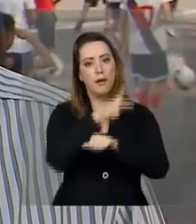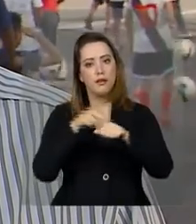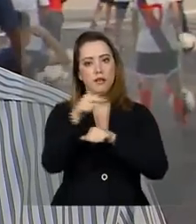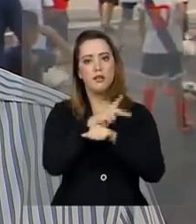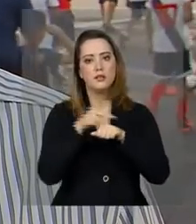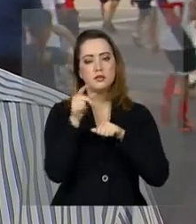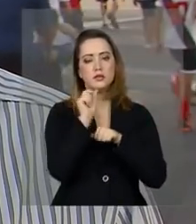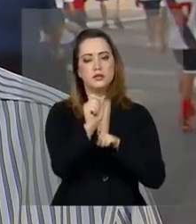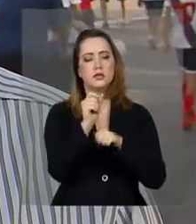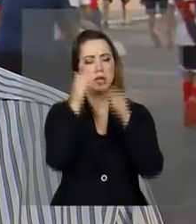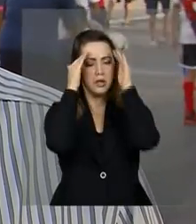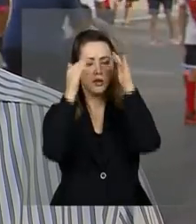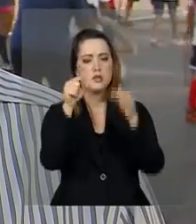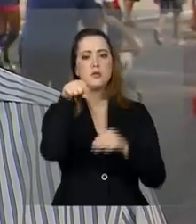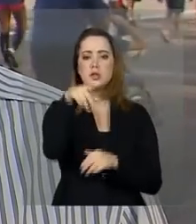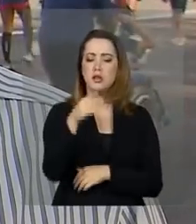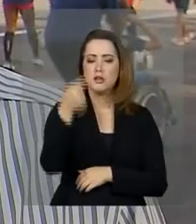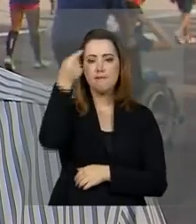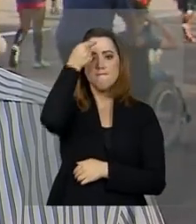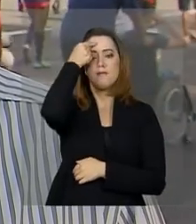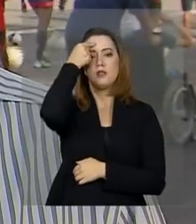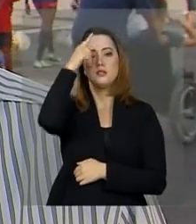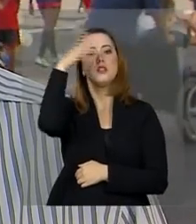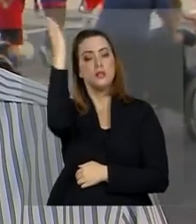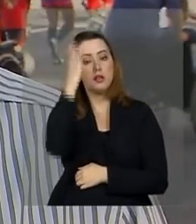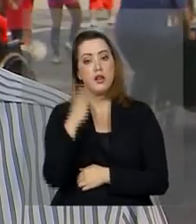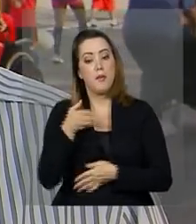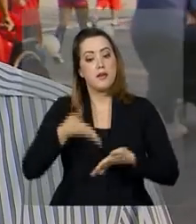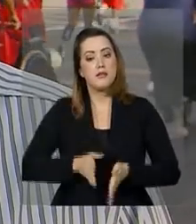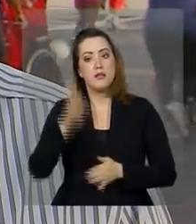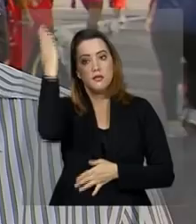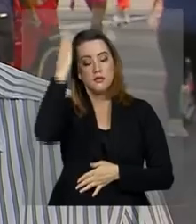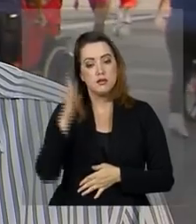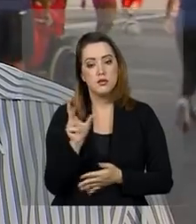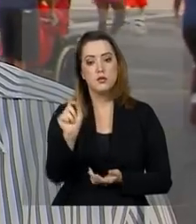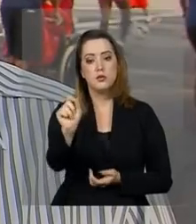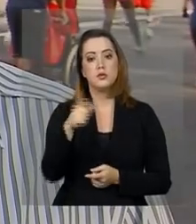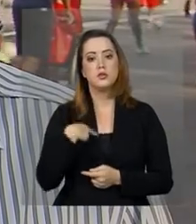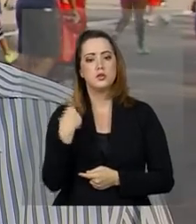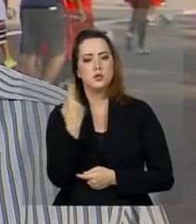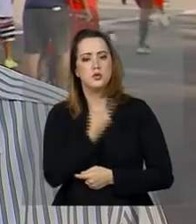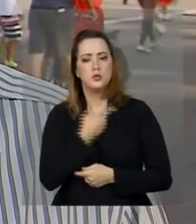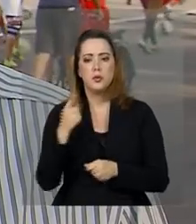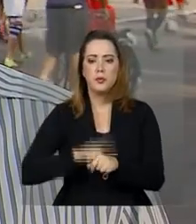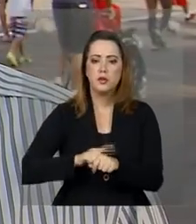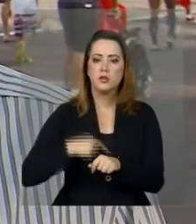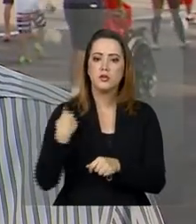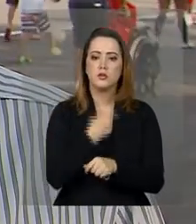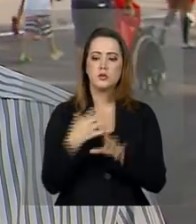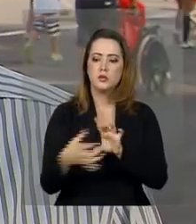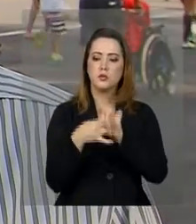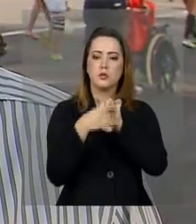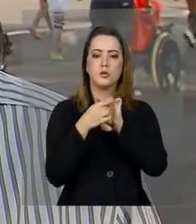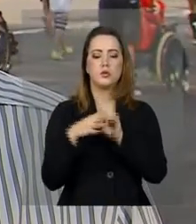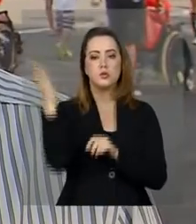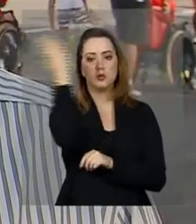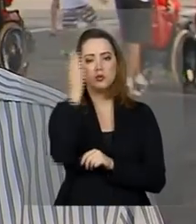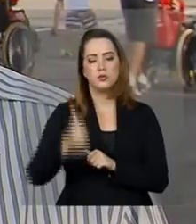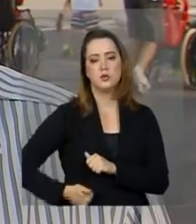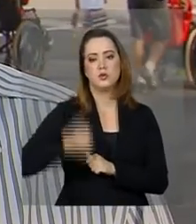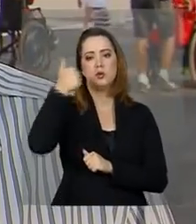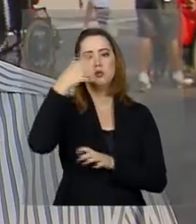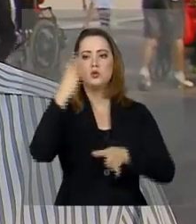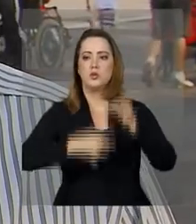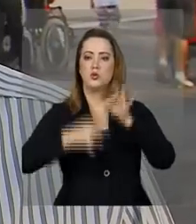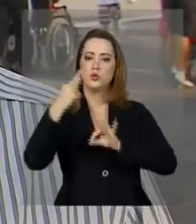entender que ele é um brasileiro e que nesse momento, mais do que nunca, nós temos que estar unidos para fazer um Brasil melhor, mais justo,